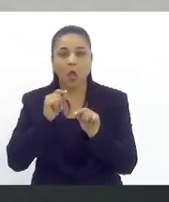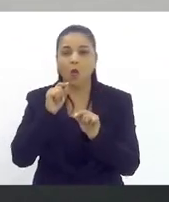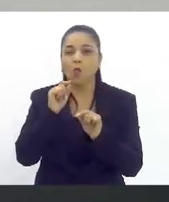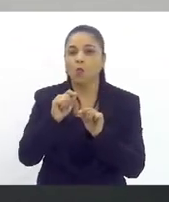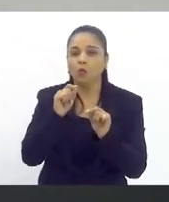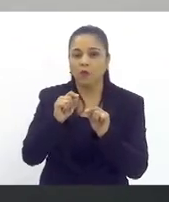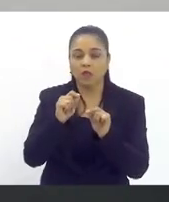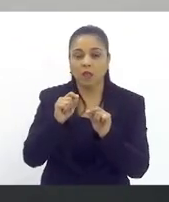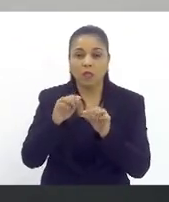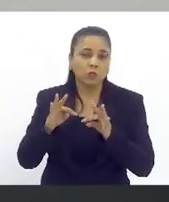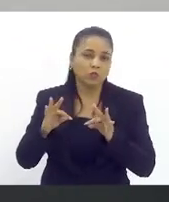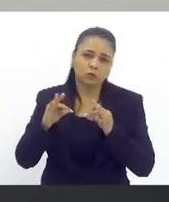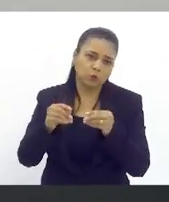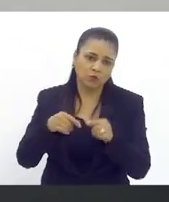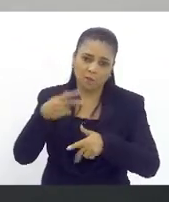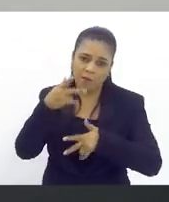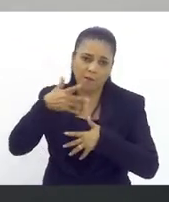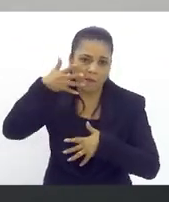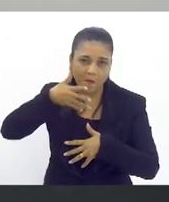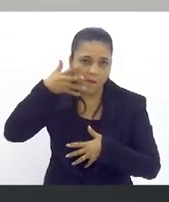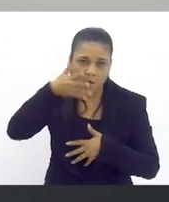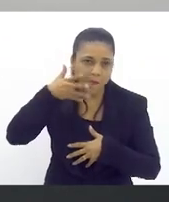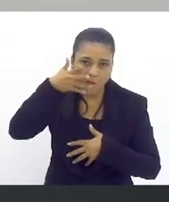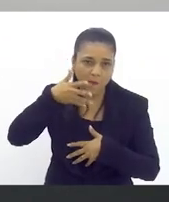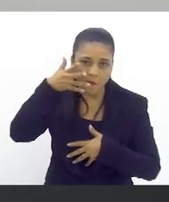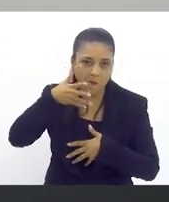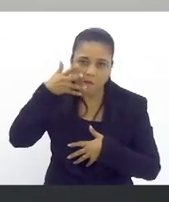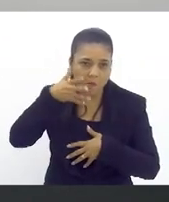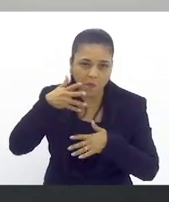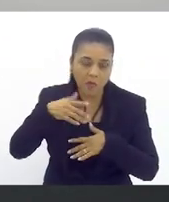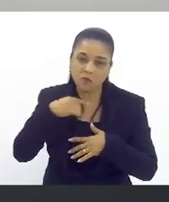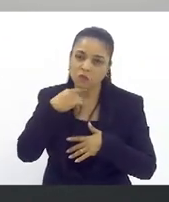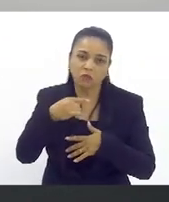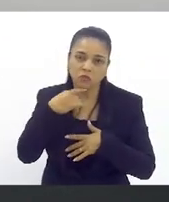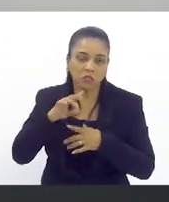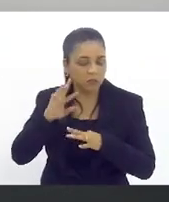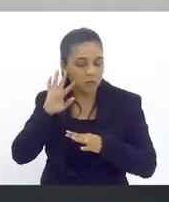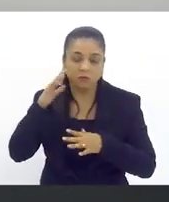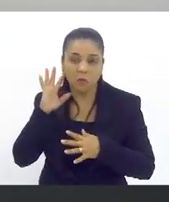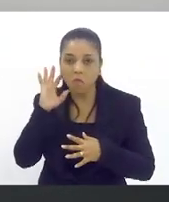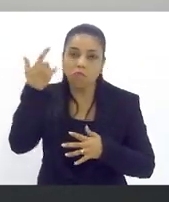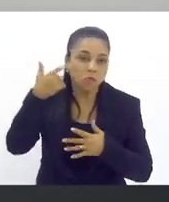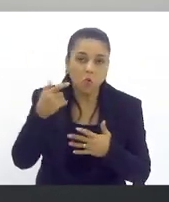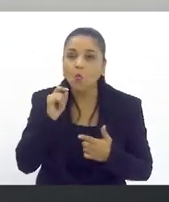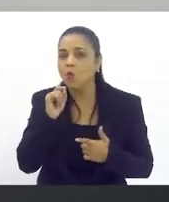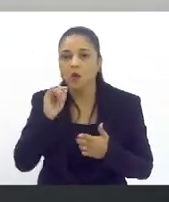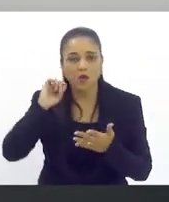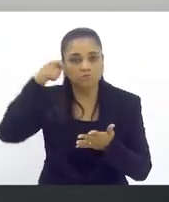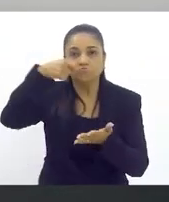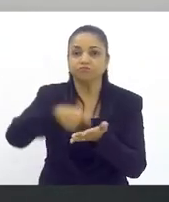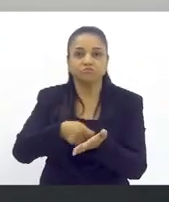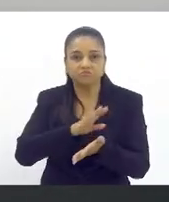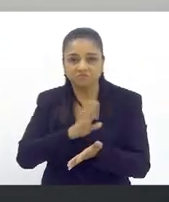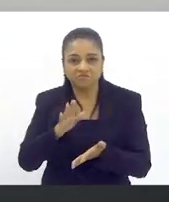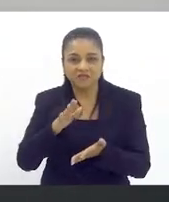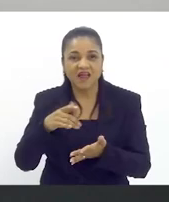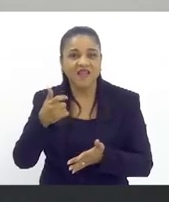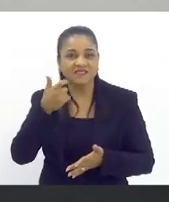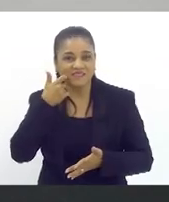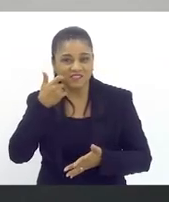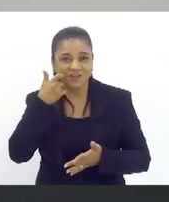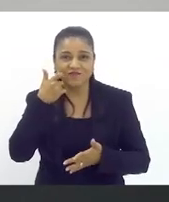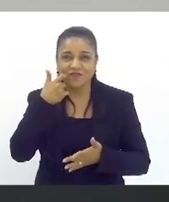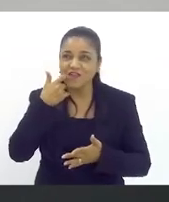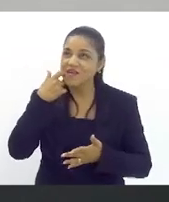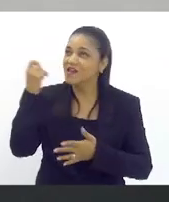é ruim todo mundo falar e depois não ficar claro que decisão que a gente Tomou aqui senão o pessoal vai falar Ah Que ótimo uma sexta-feira de sol